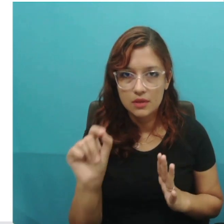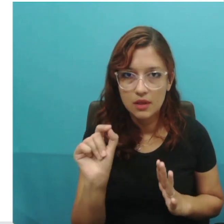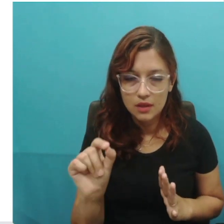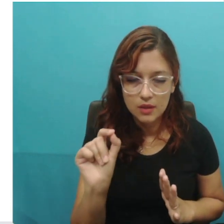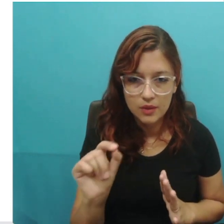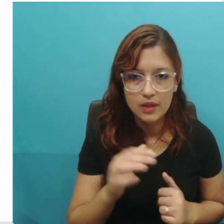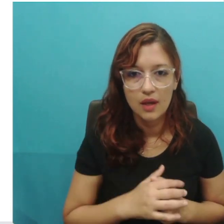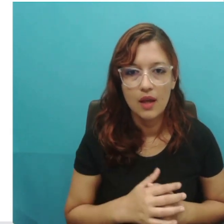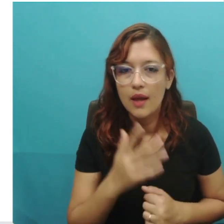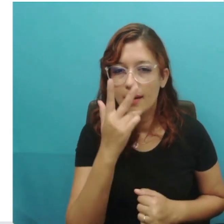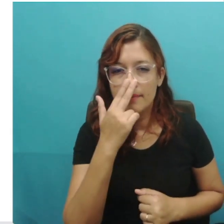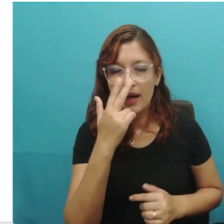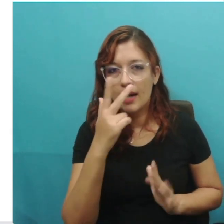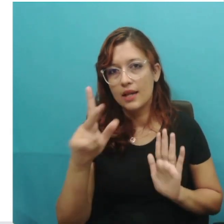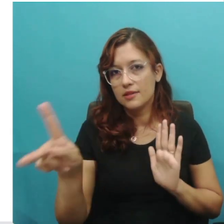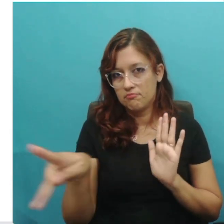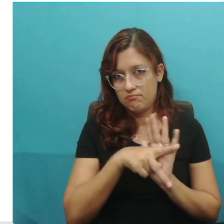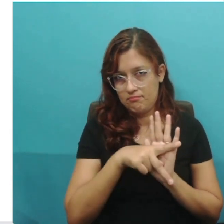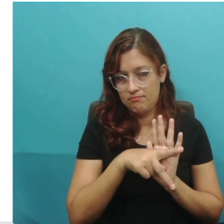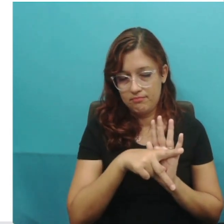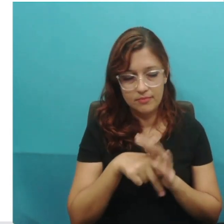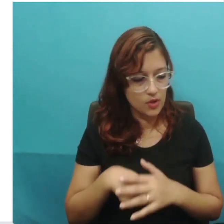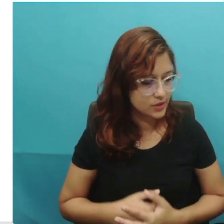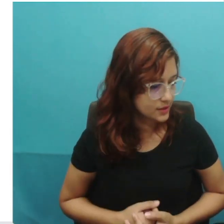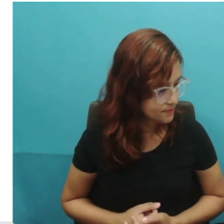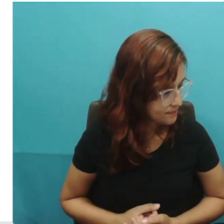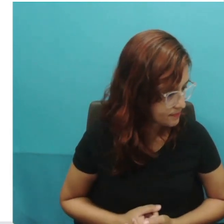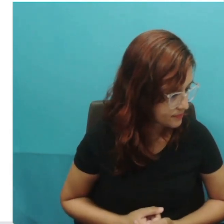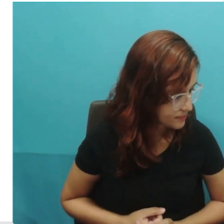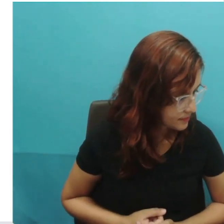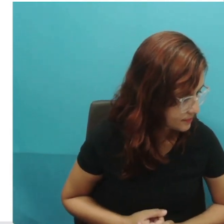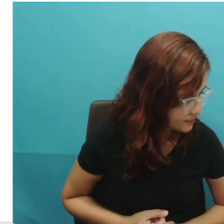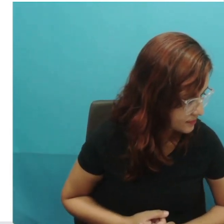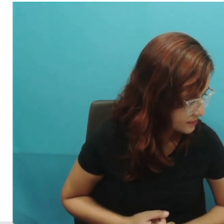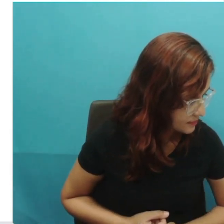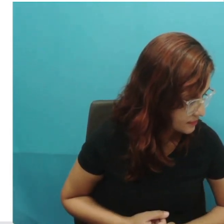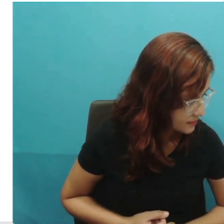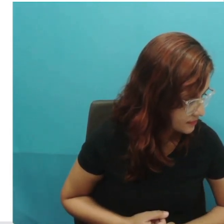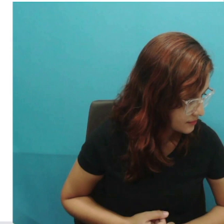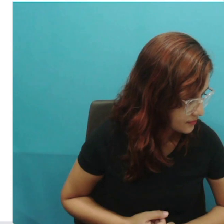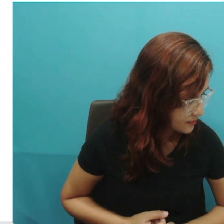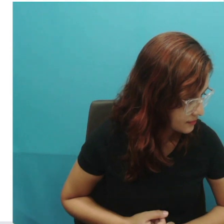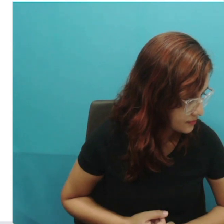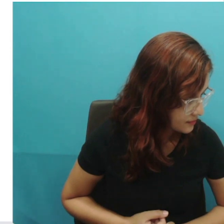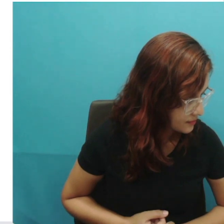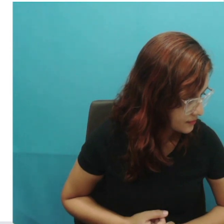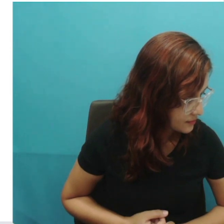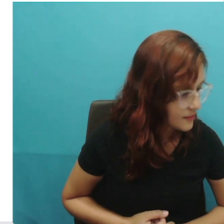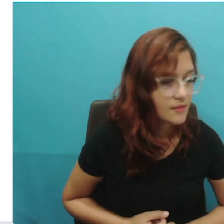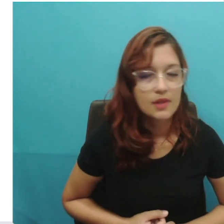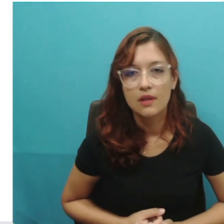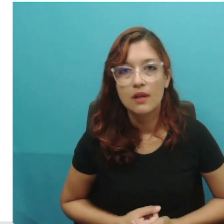Mas qual é o sentido desse pronome? Qual é o significado? Tem a ver com posse.